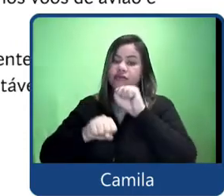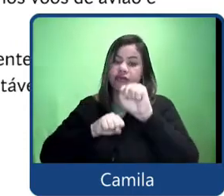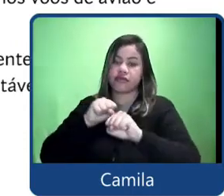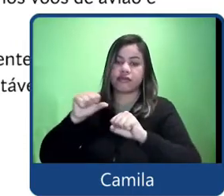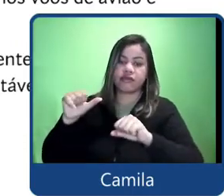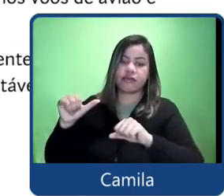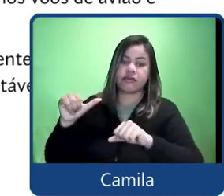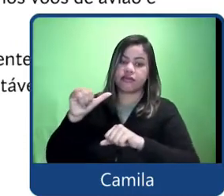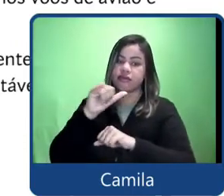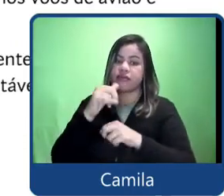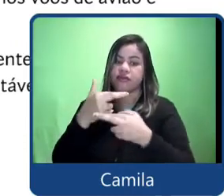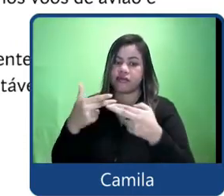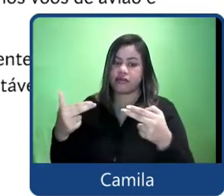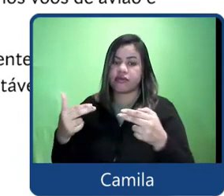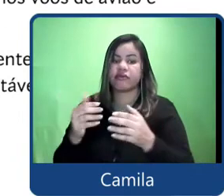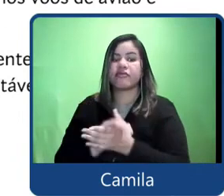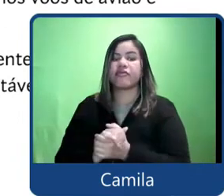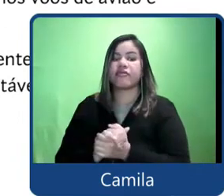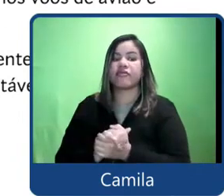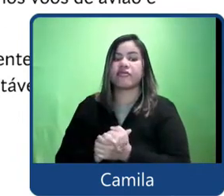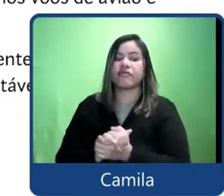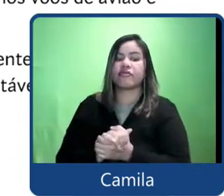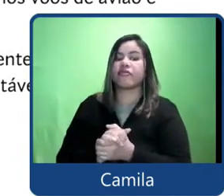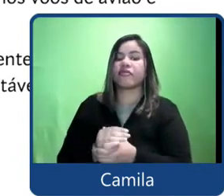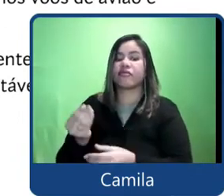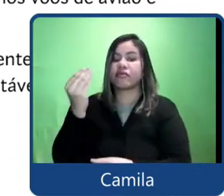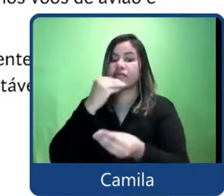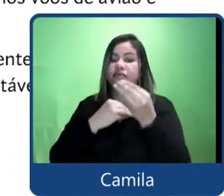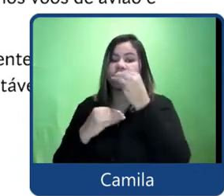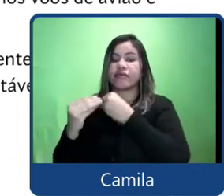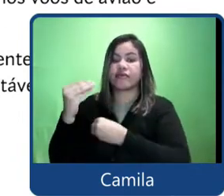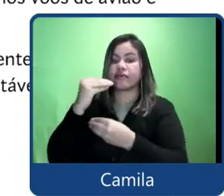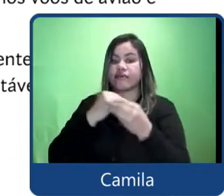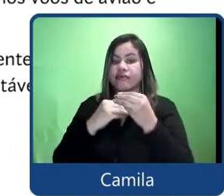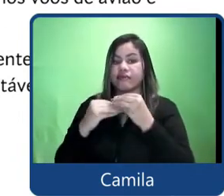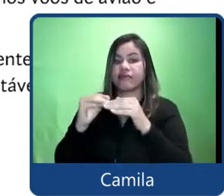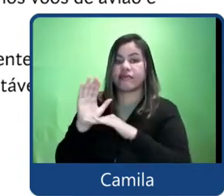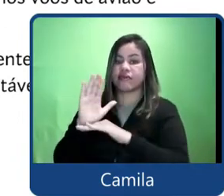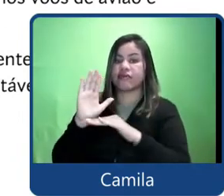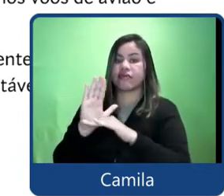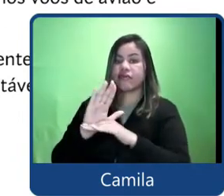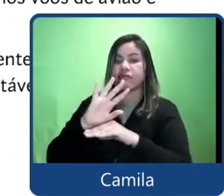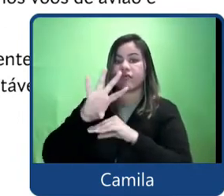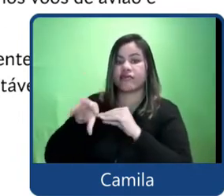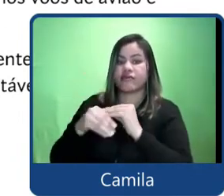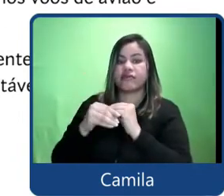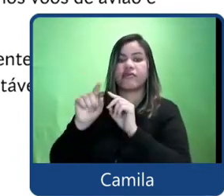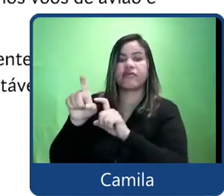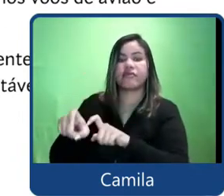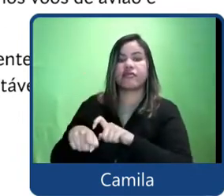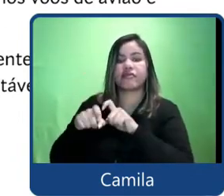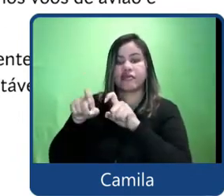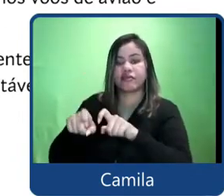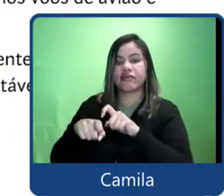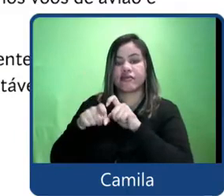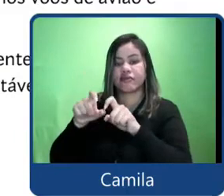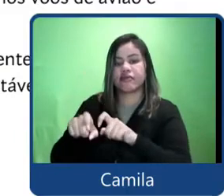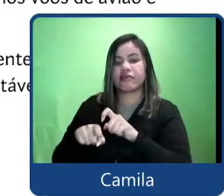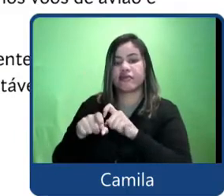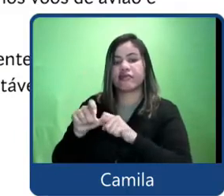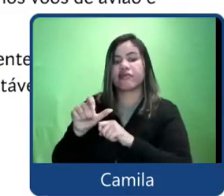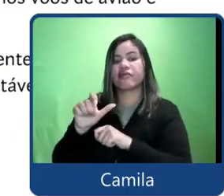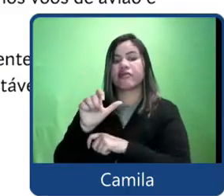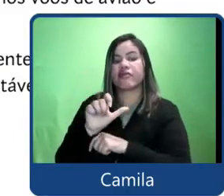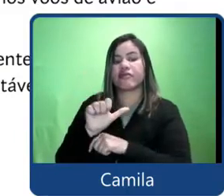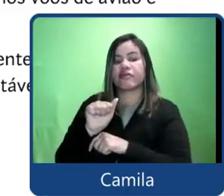promover sistemas de produção de alimentos menos impactantes, por exemplo, implementando a agroecologia, pensando em